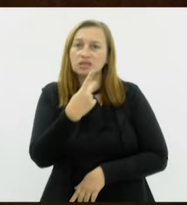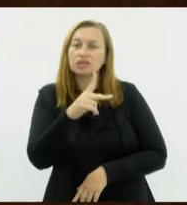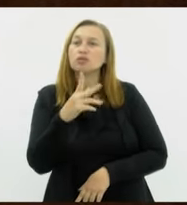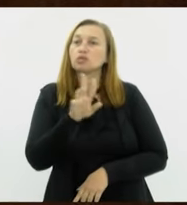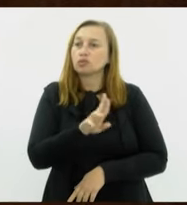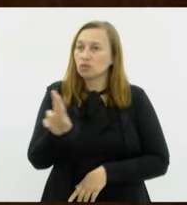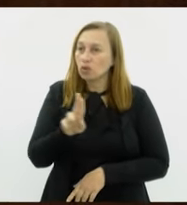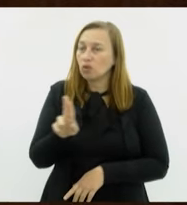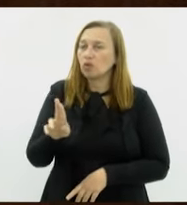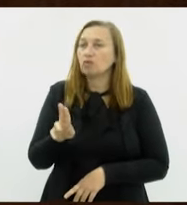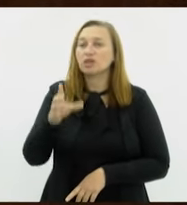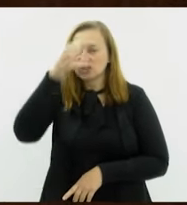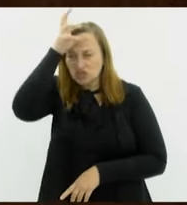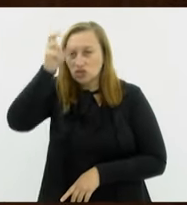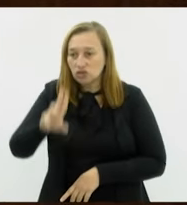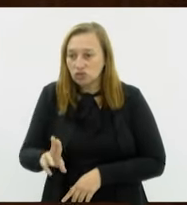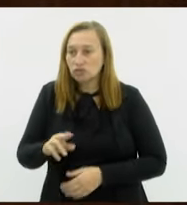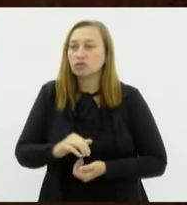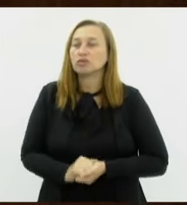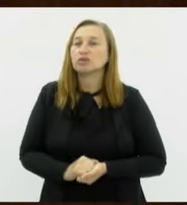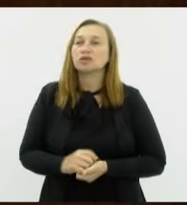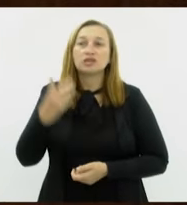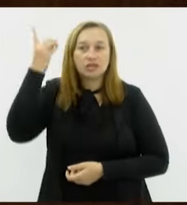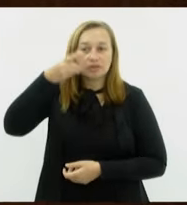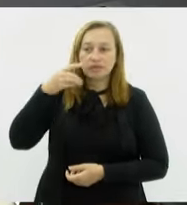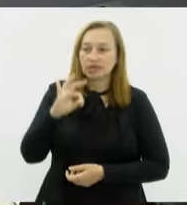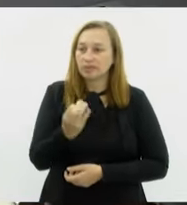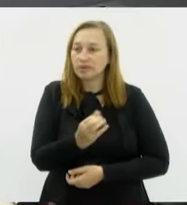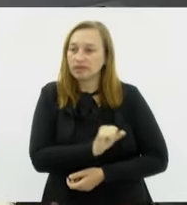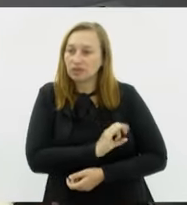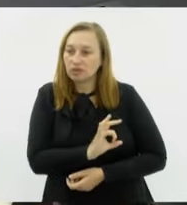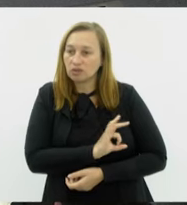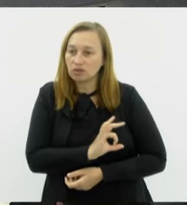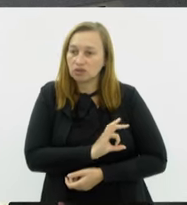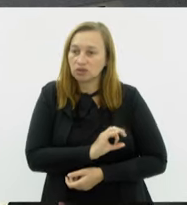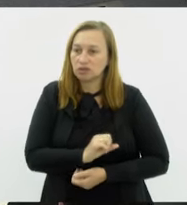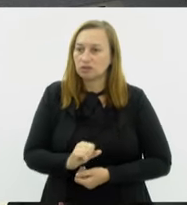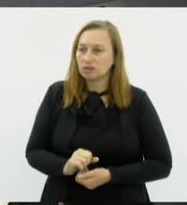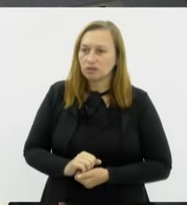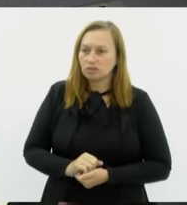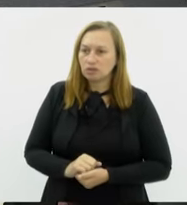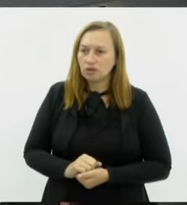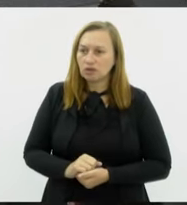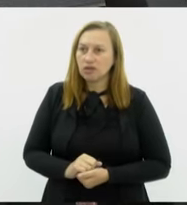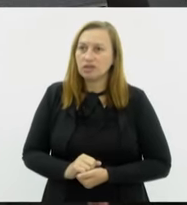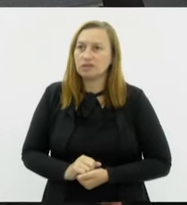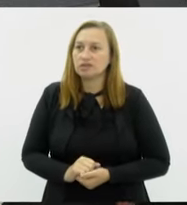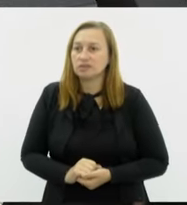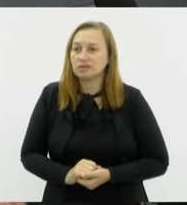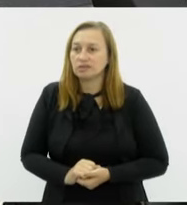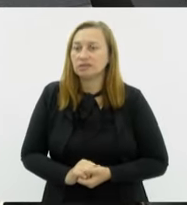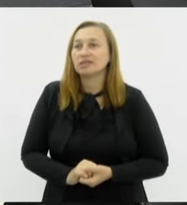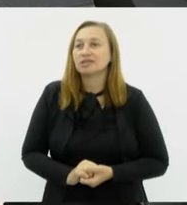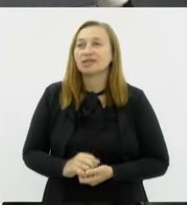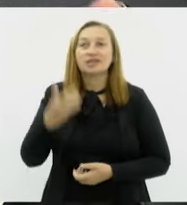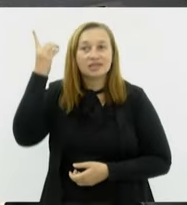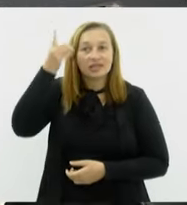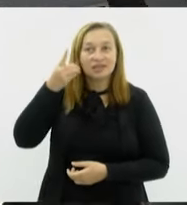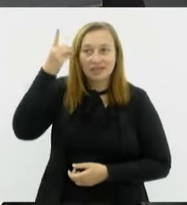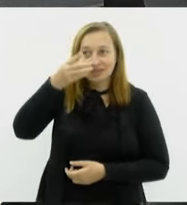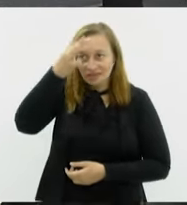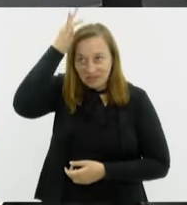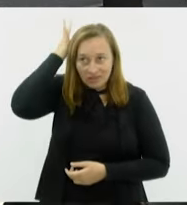Excelência, deputada Tia Ju, deputada do Marta deputado, Rocha. Da deputada Marta Rocha, deputado Ratinho, deputado Fred